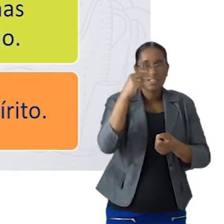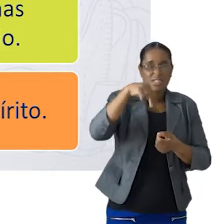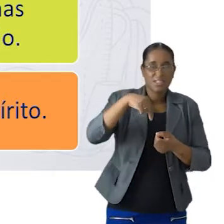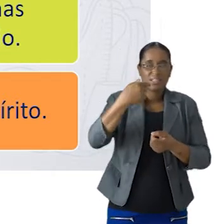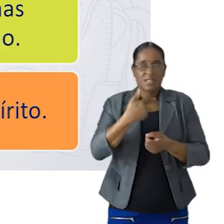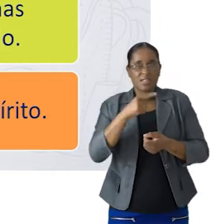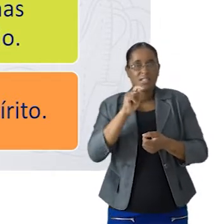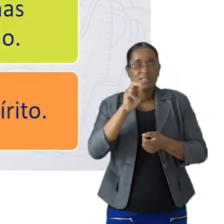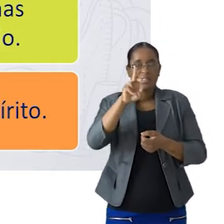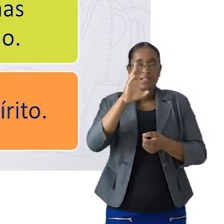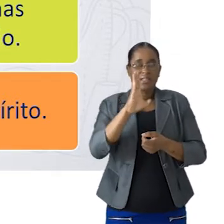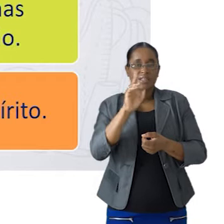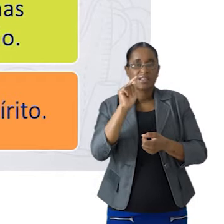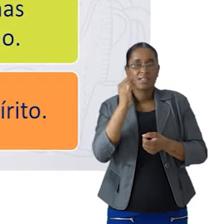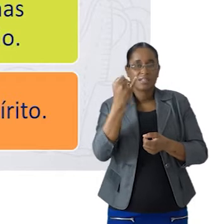interjeições.